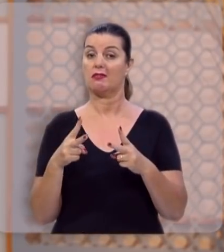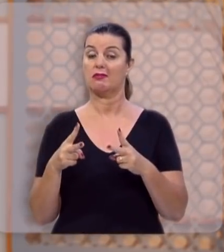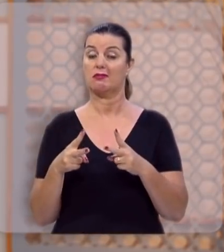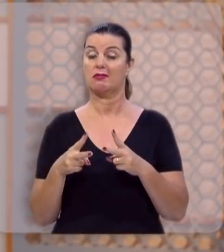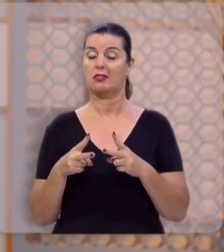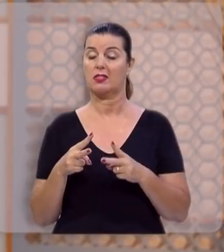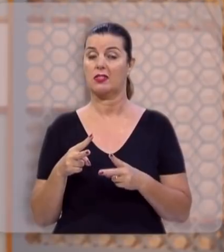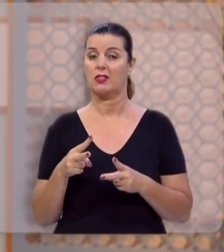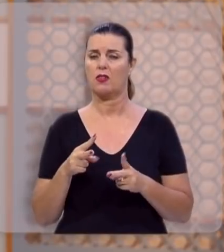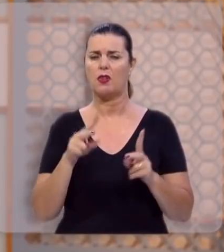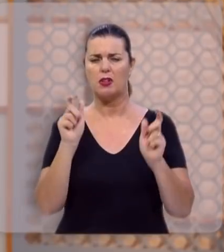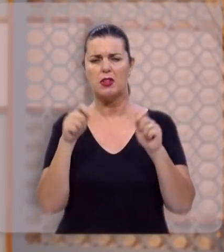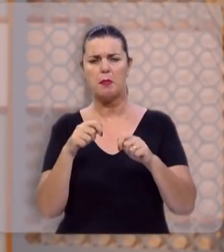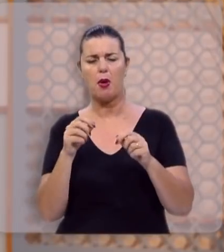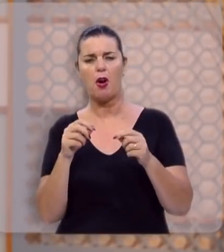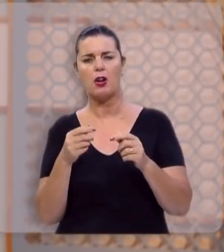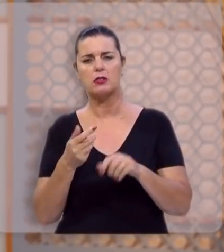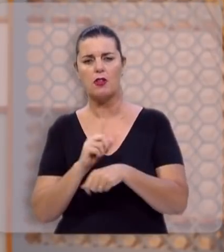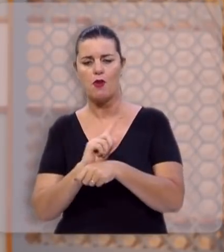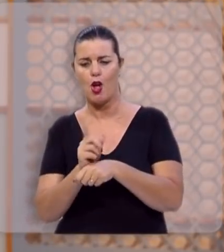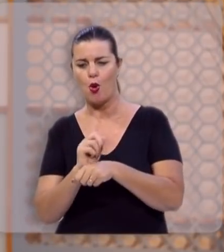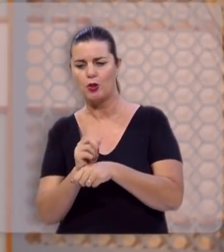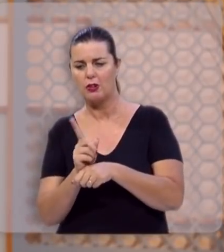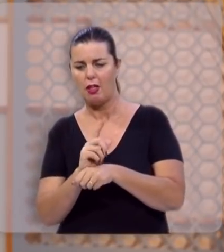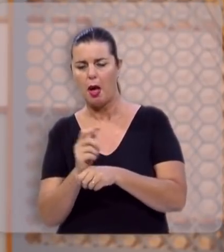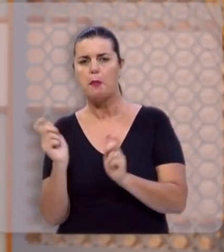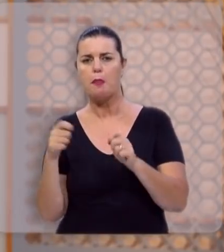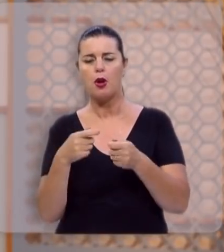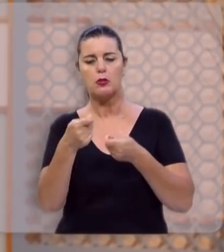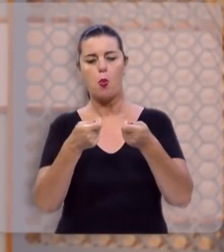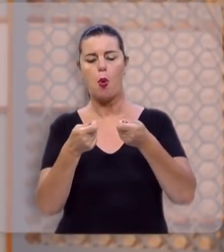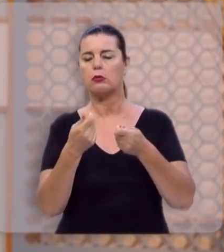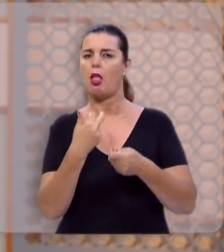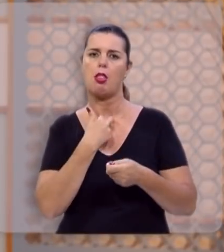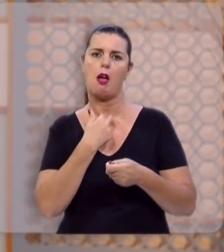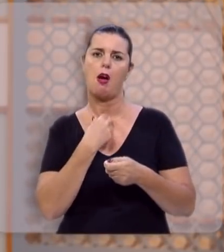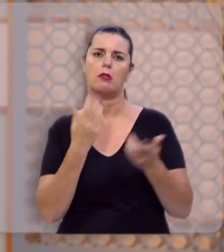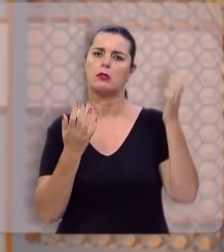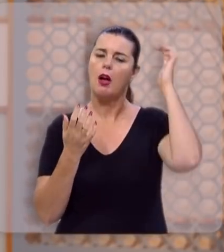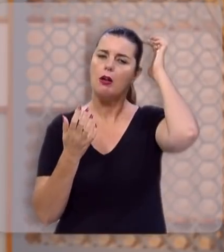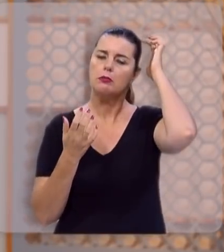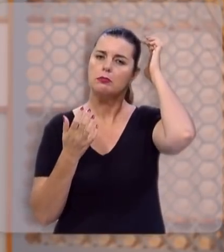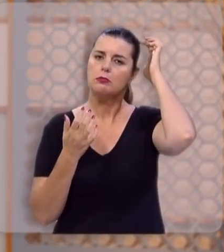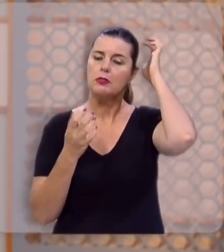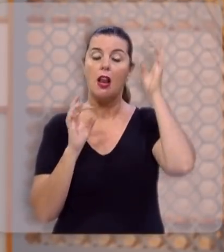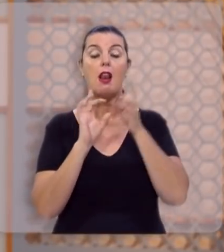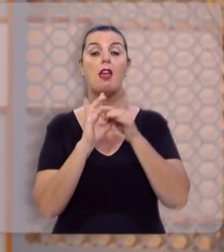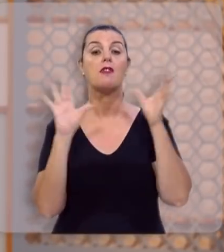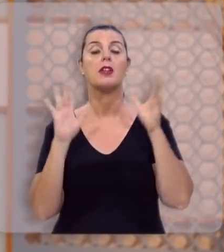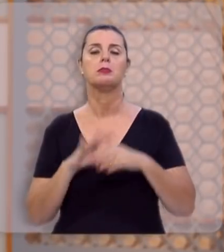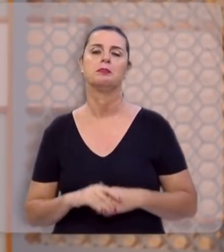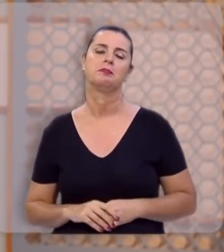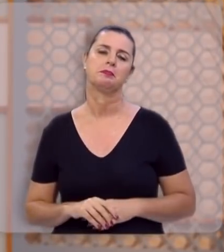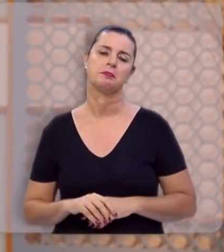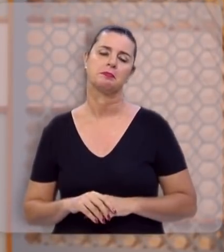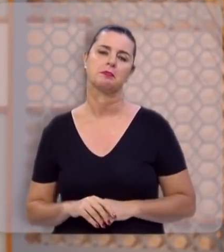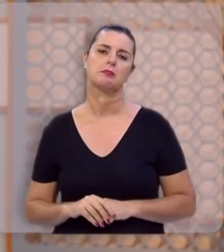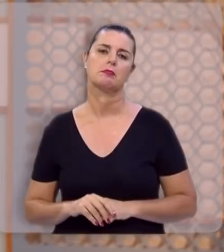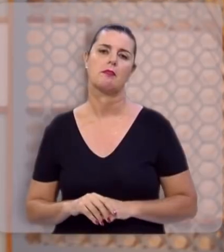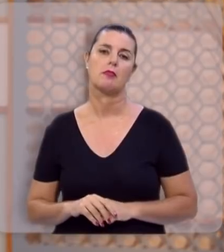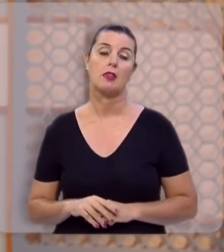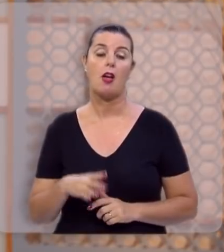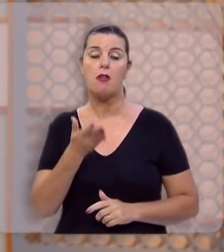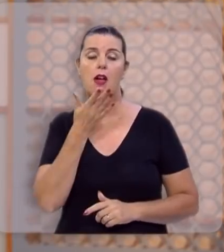Você pode medir a velocidade do vento, mas você não pode controlar o vento. Ele sopra onde quer, ele é soberano, ele é livre. Eu quero dizer